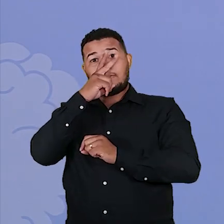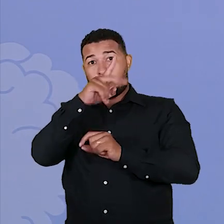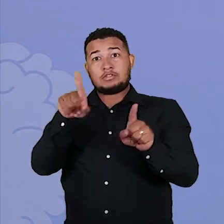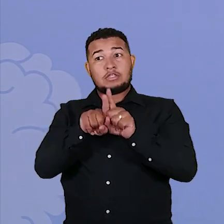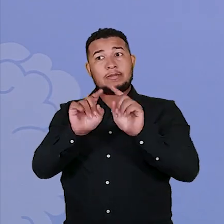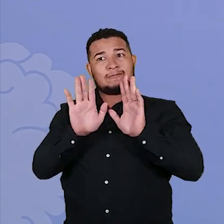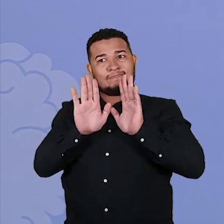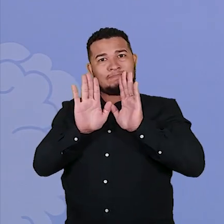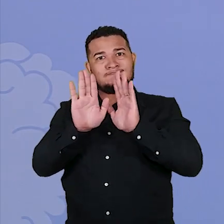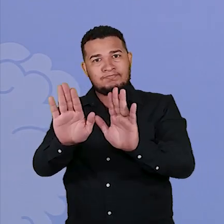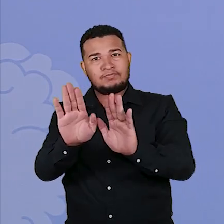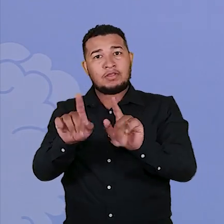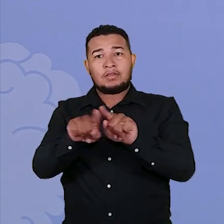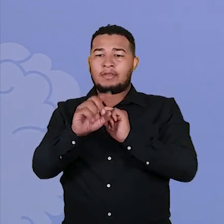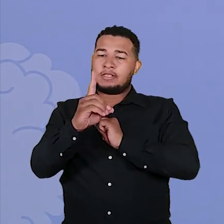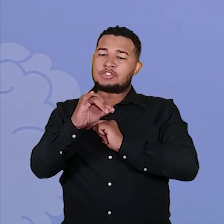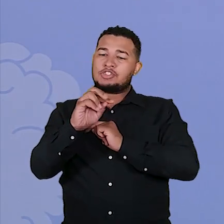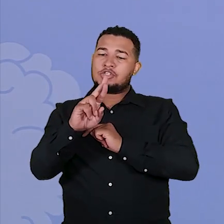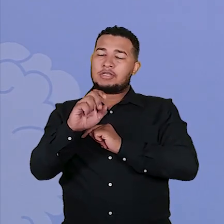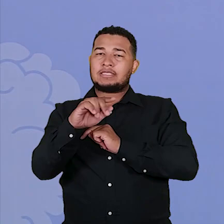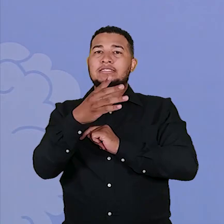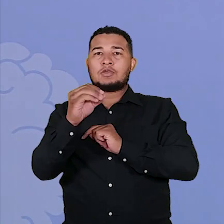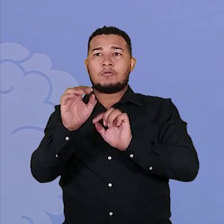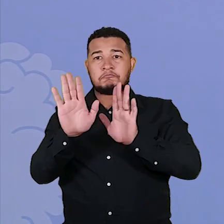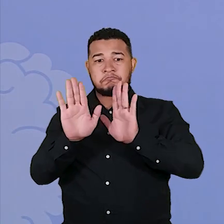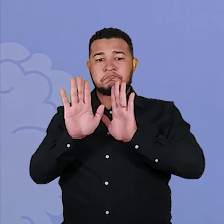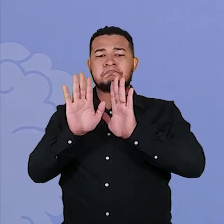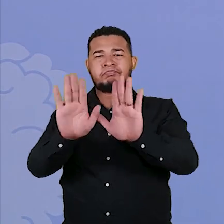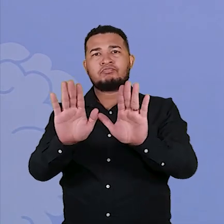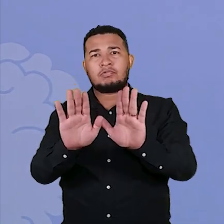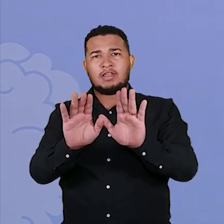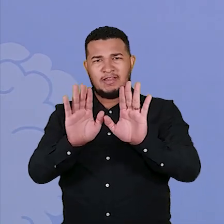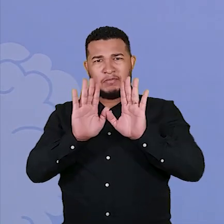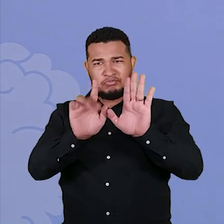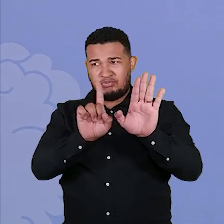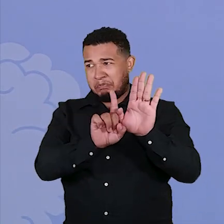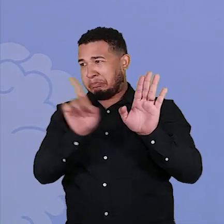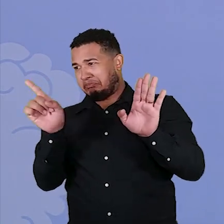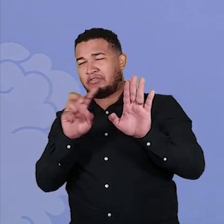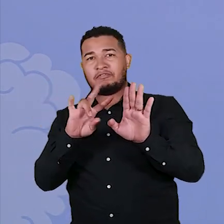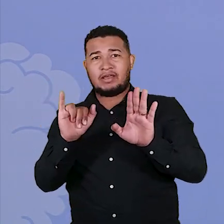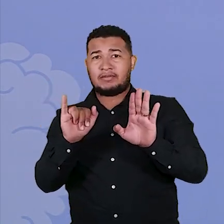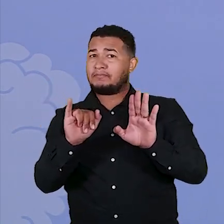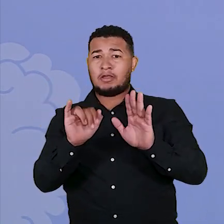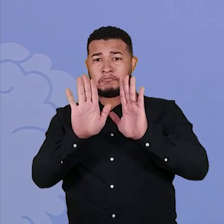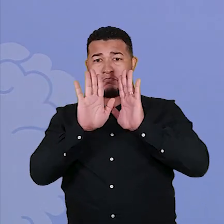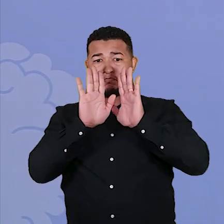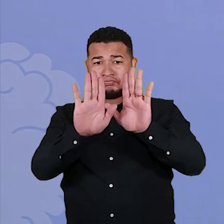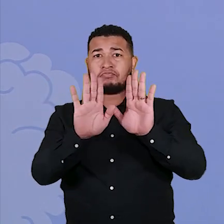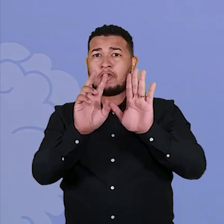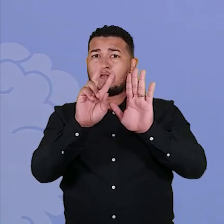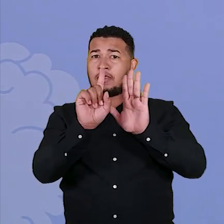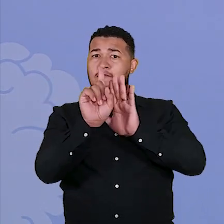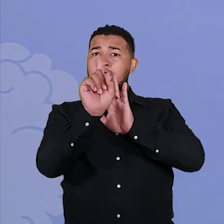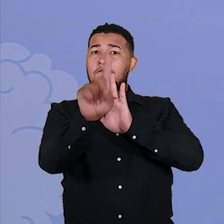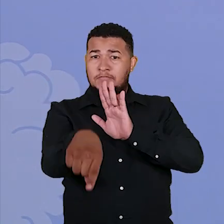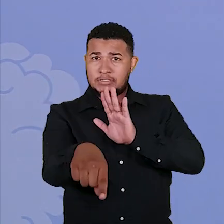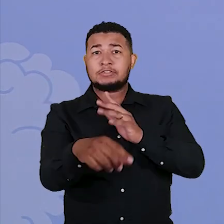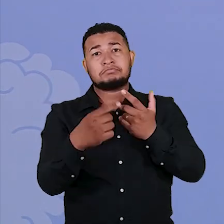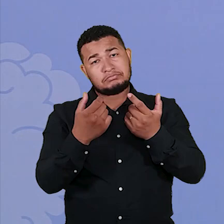sobre essa pessoa e um direcionamento então como você vai para o ar ela não dava o nado né você empurra nessa direção